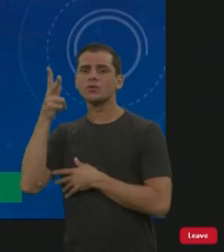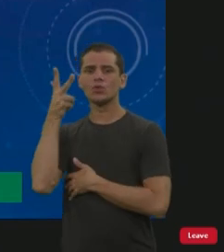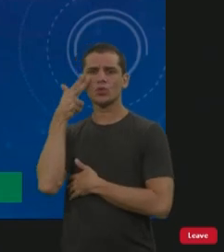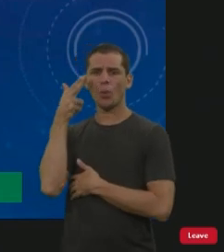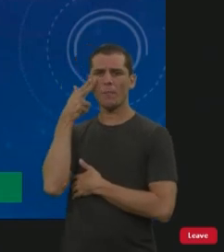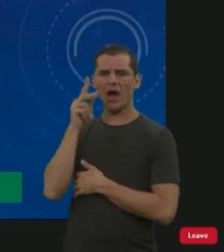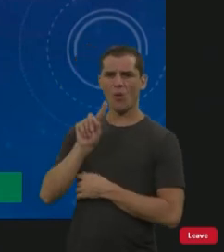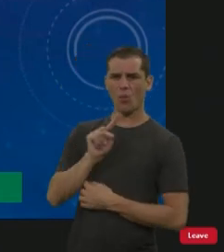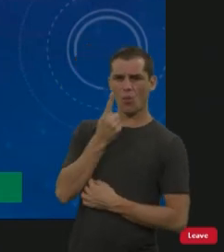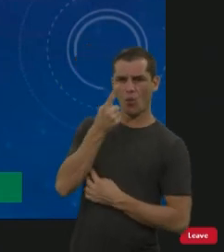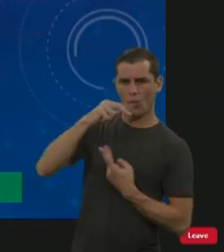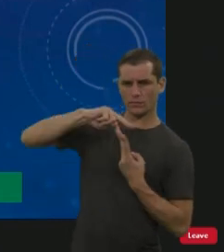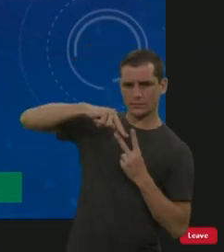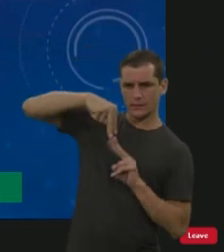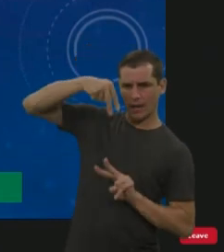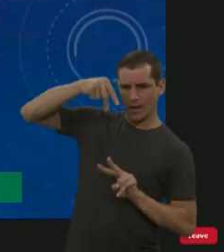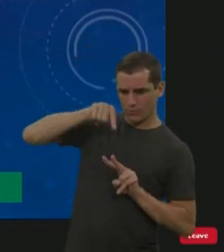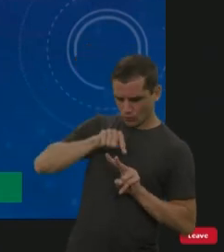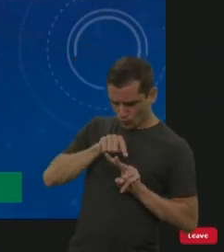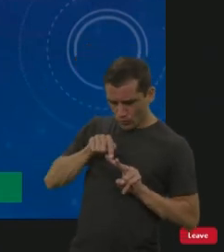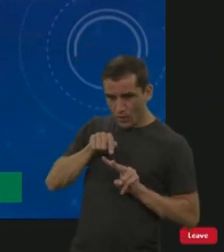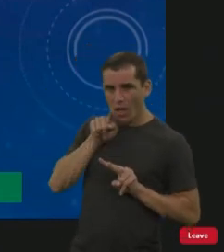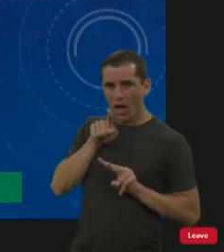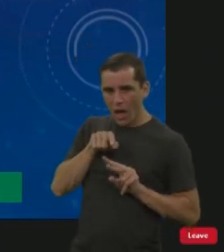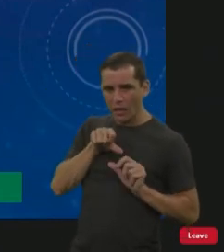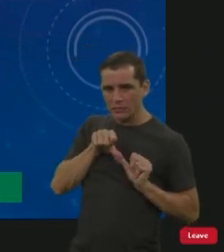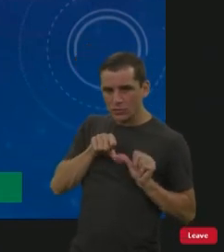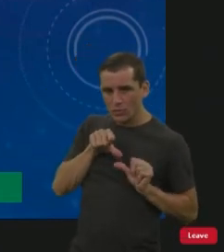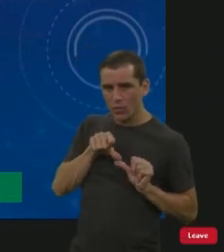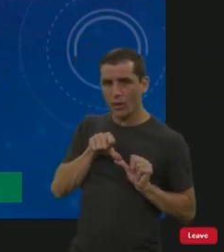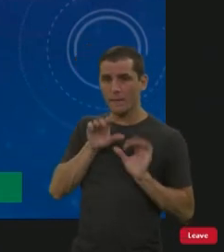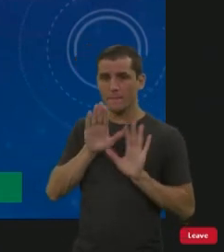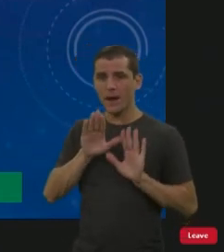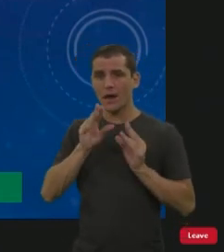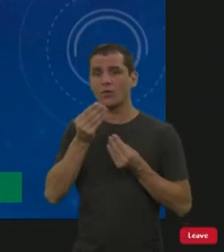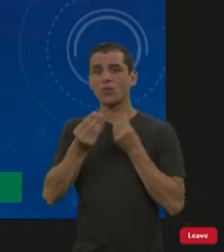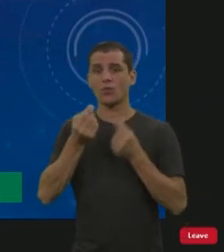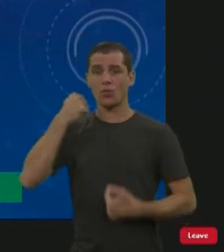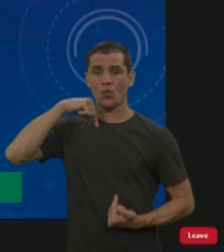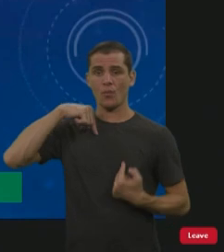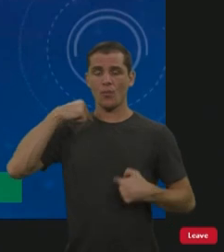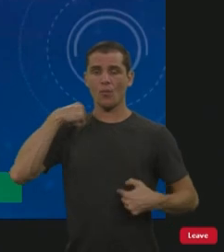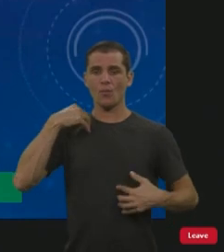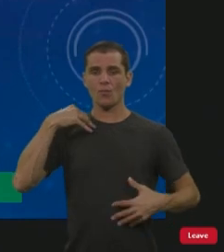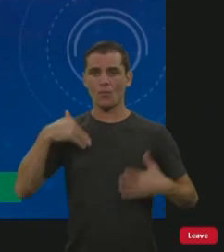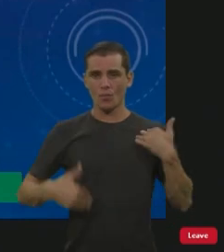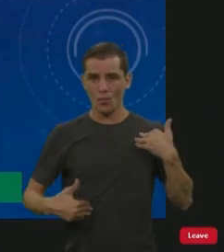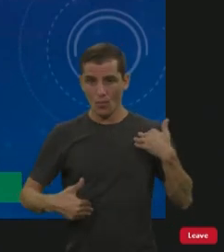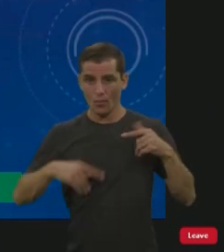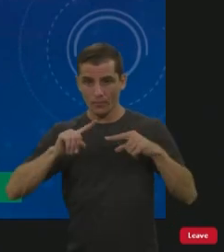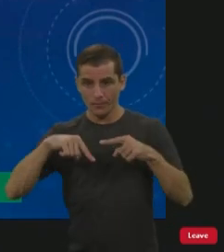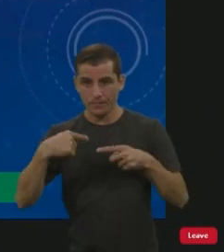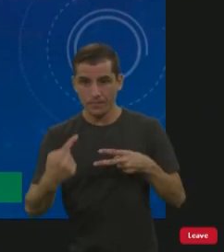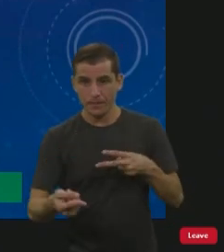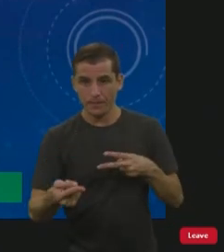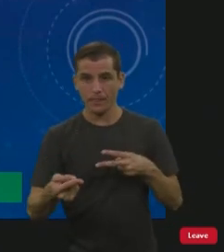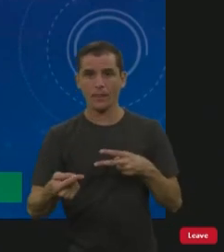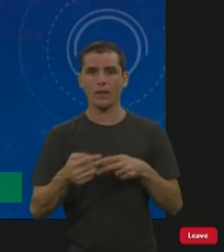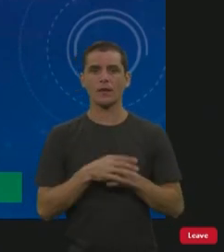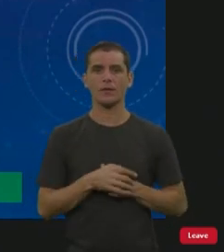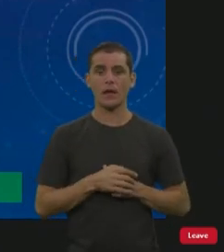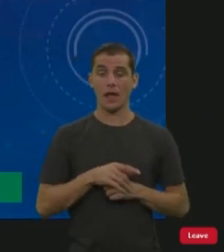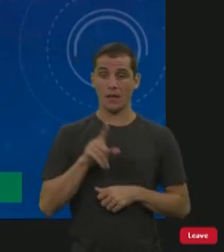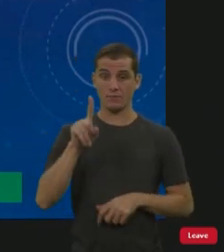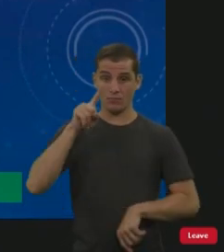alteração e o outro dá conta de manter o organismo funcionando adequadamente, né? Na hora de a gente ter um filho,